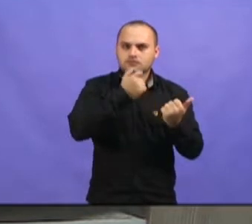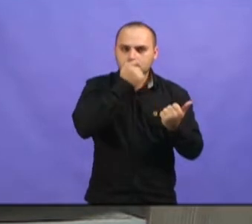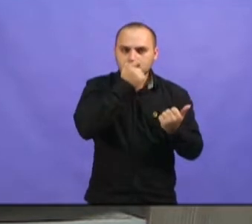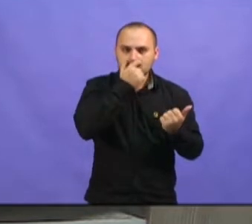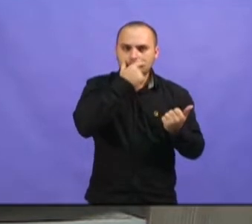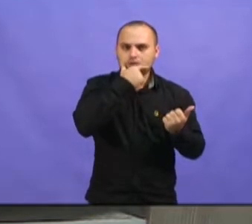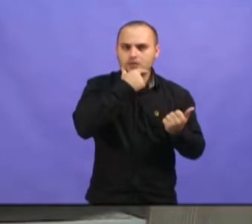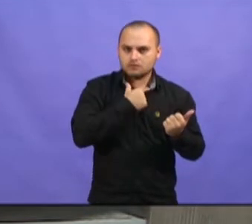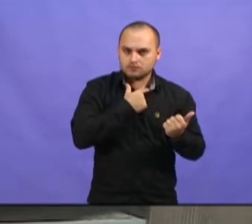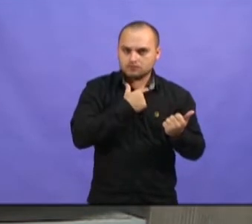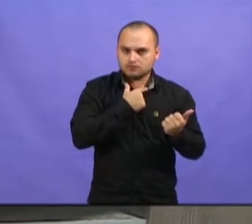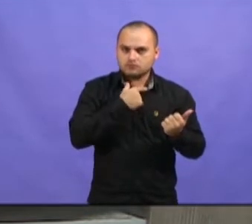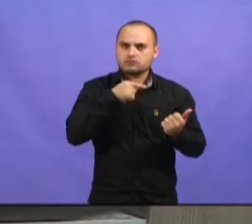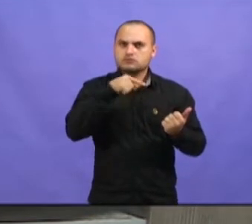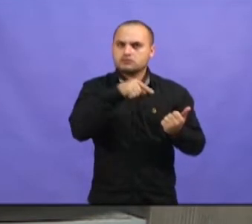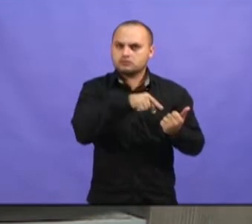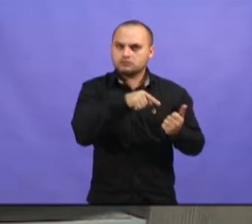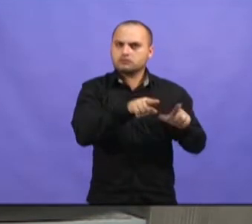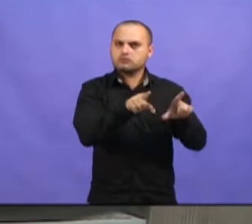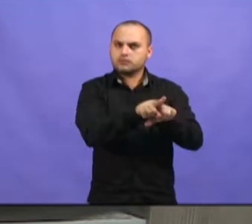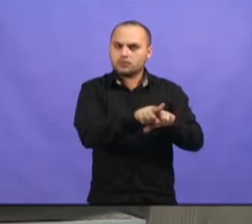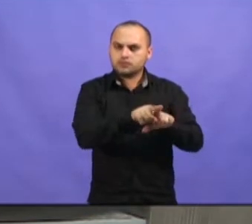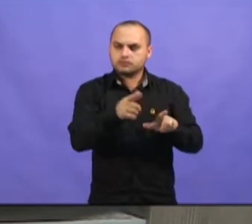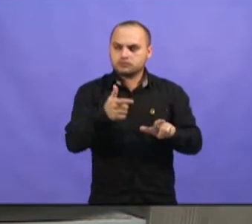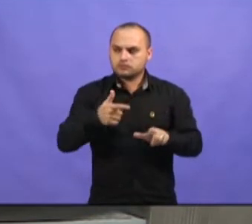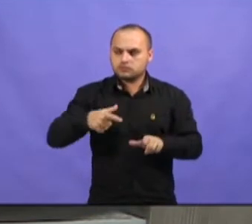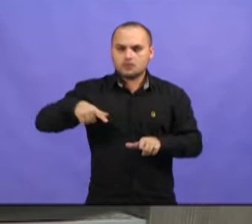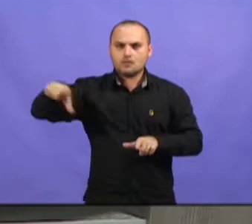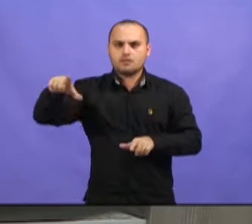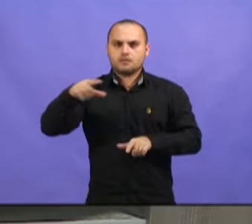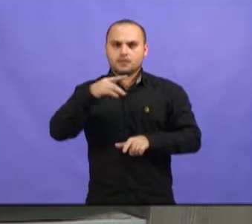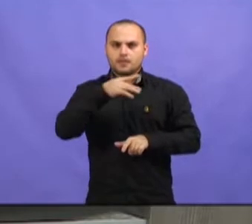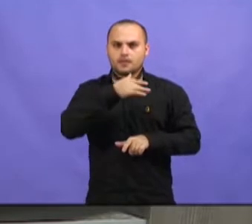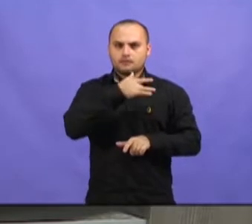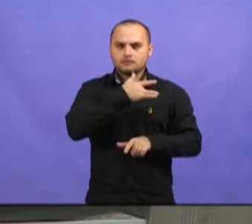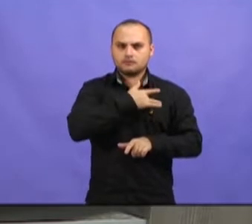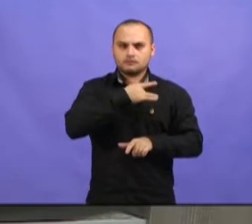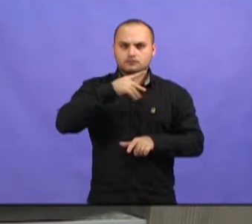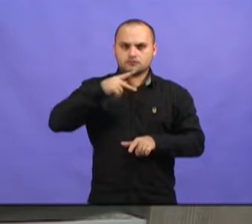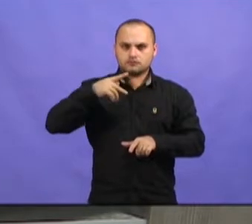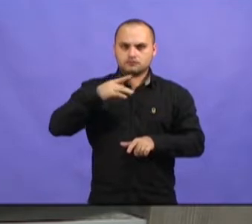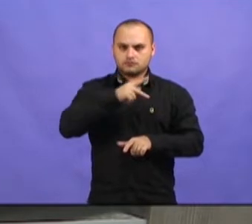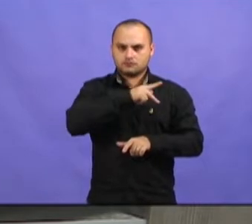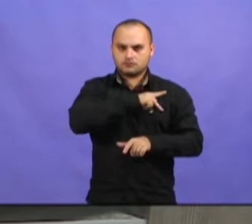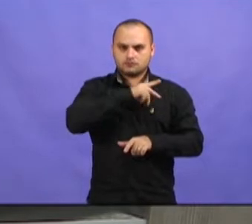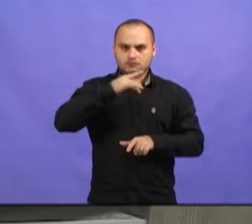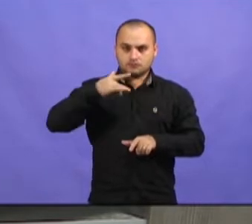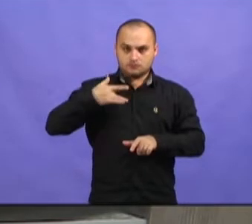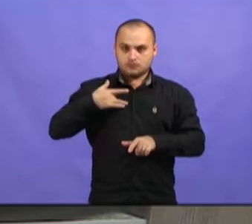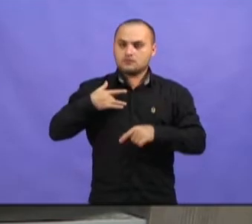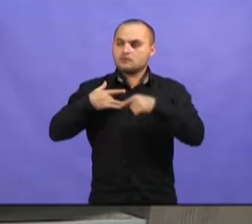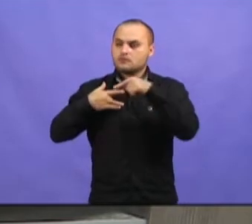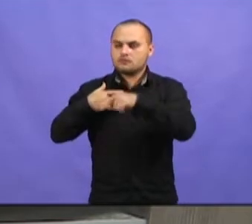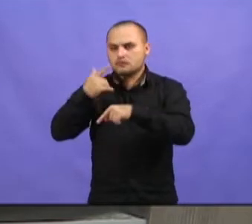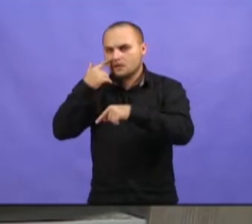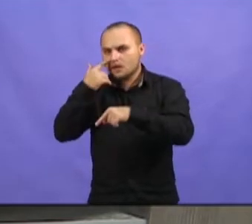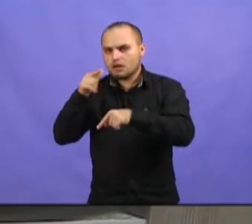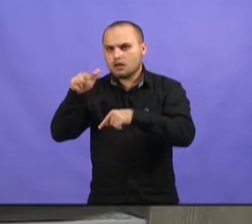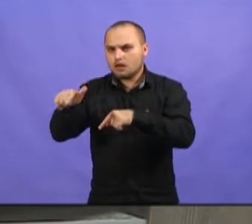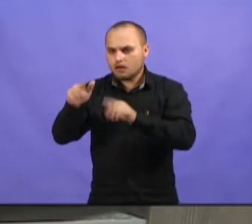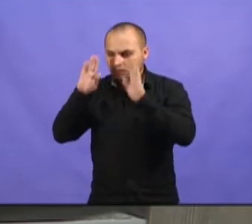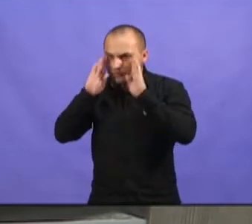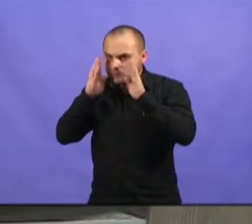unidades com as equipes de estratégia de saúde da família a atenção para o homem. Tá? Desde